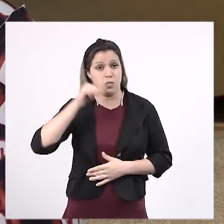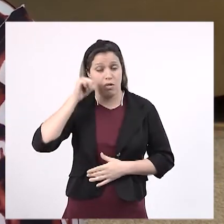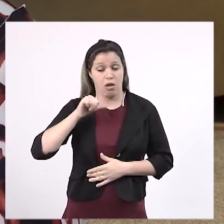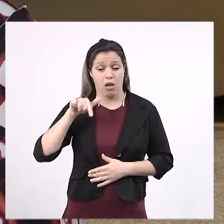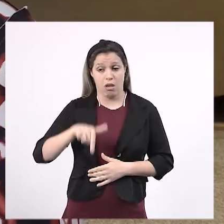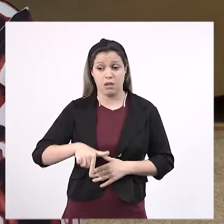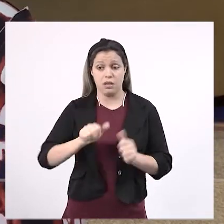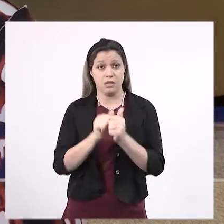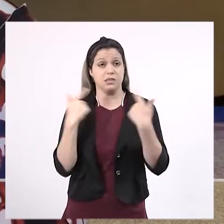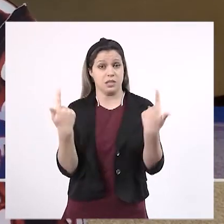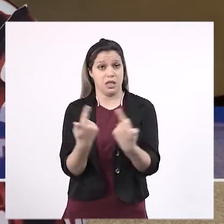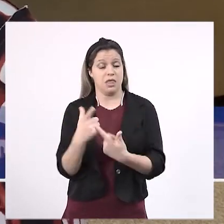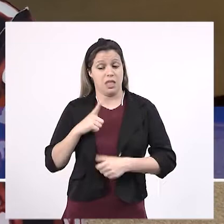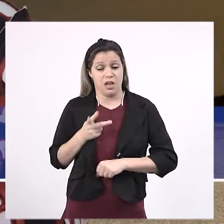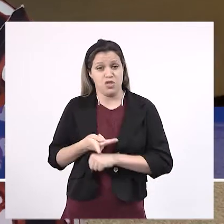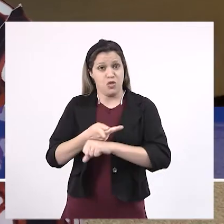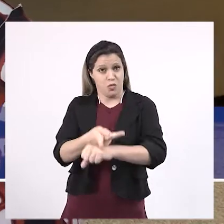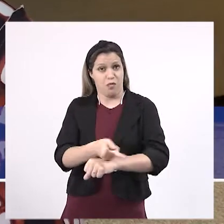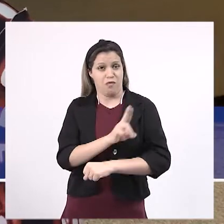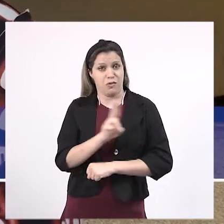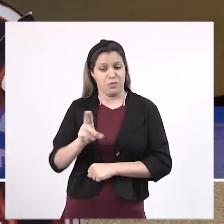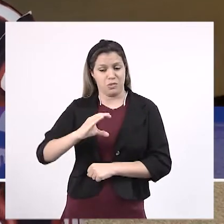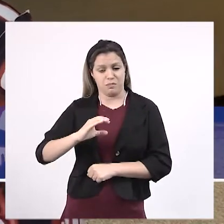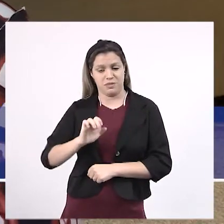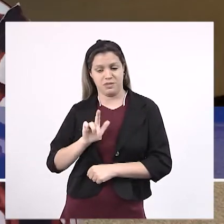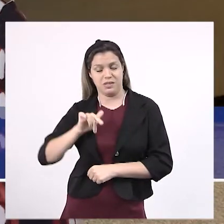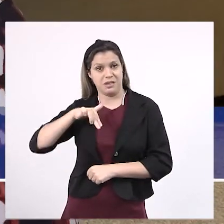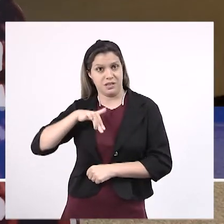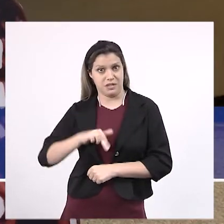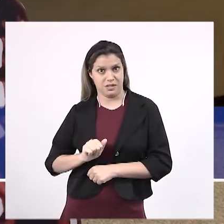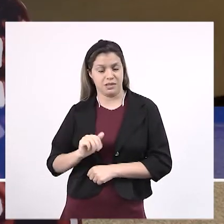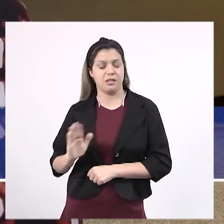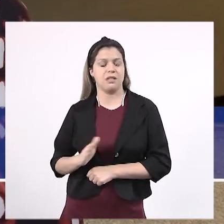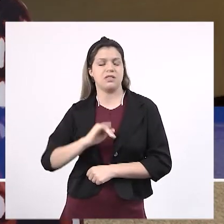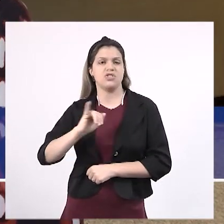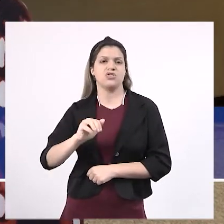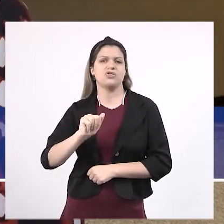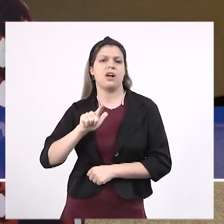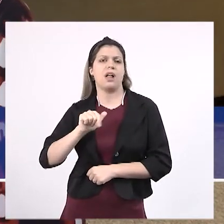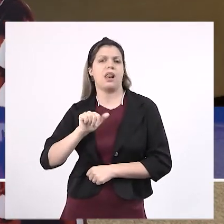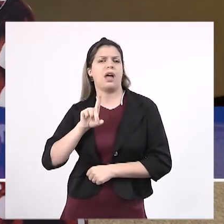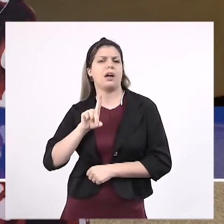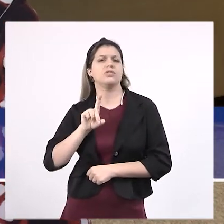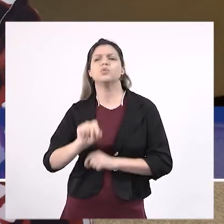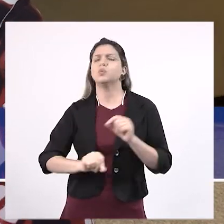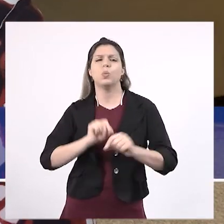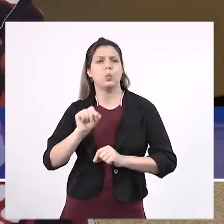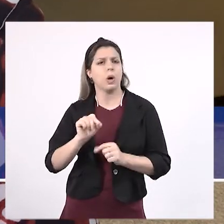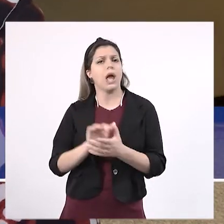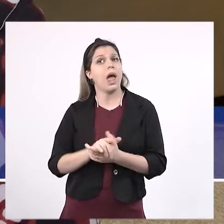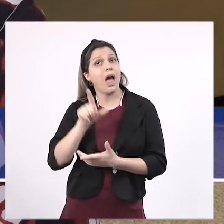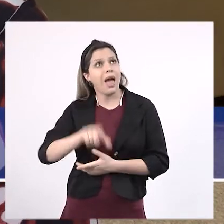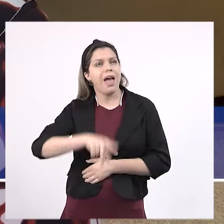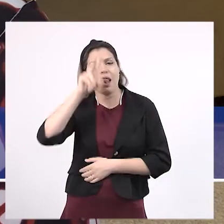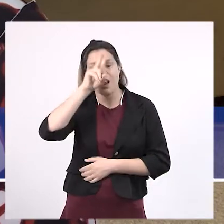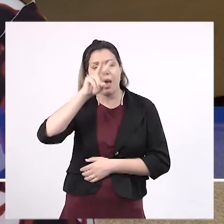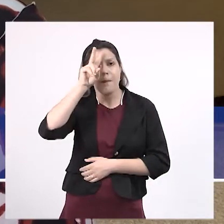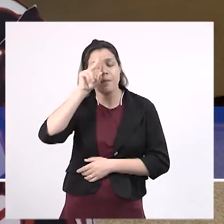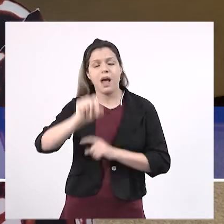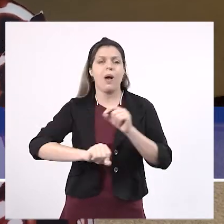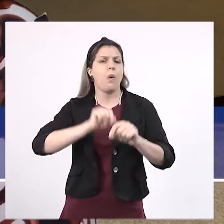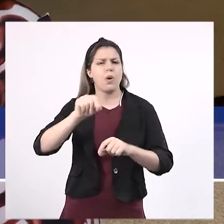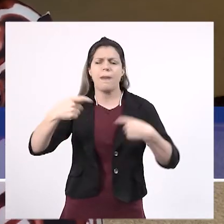Assembleia Legislativa, em que se fala do troféu Celina Jalad, né? É justamente lembrar